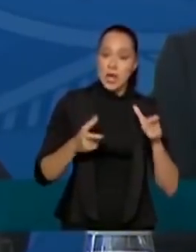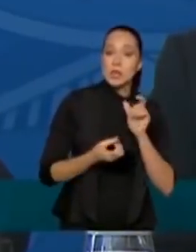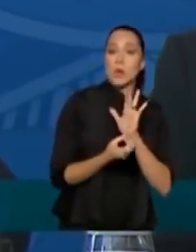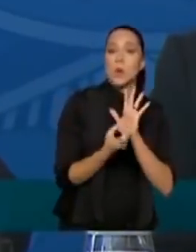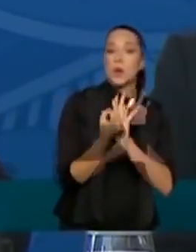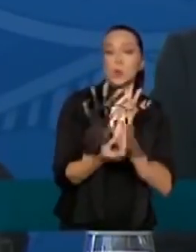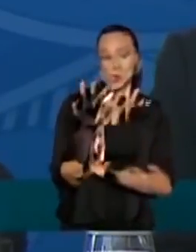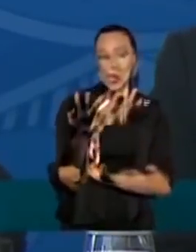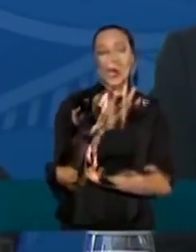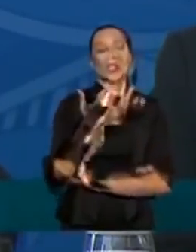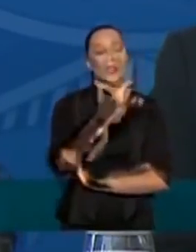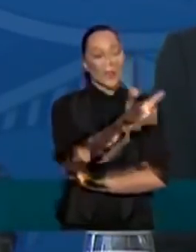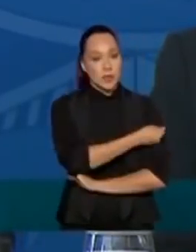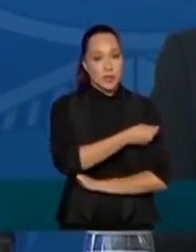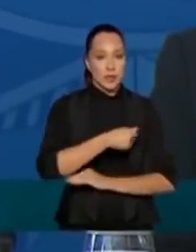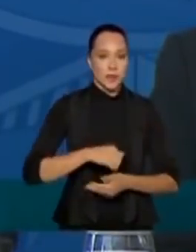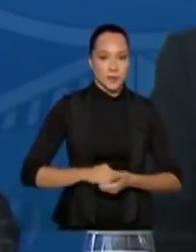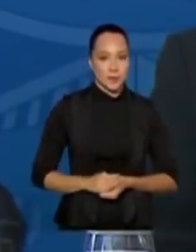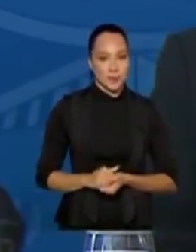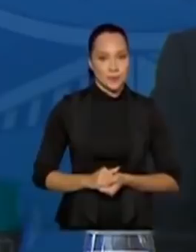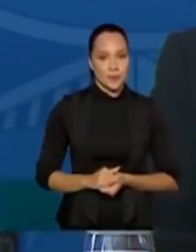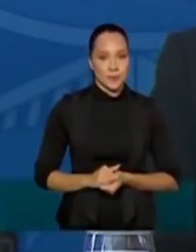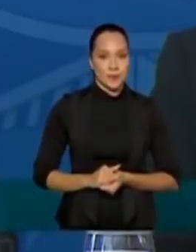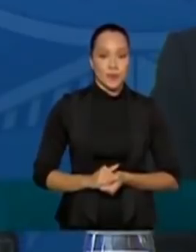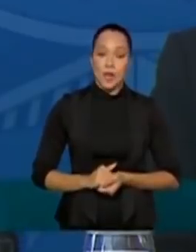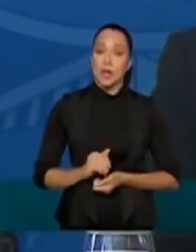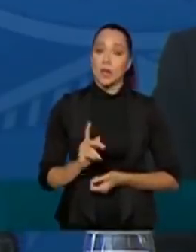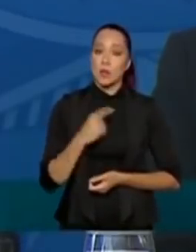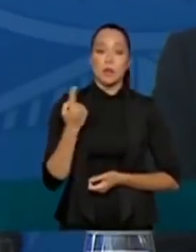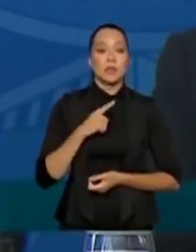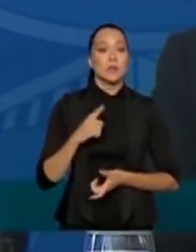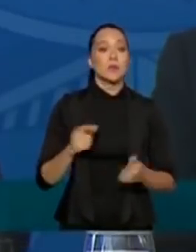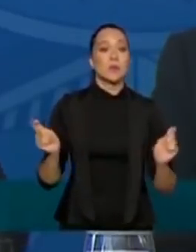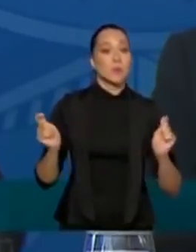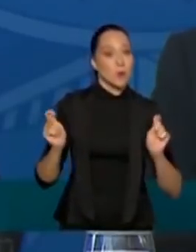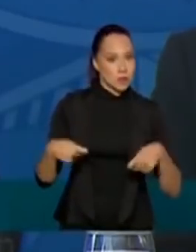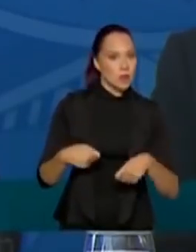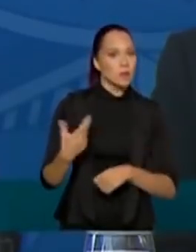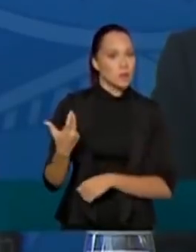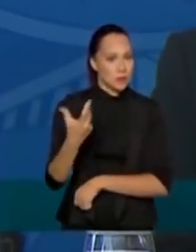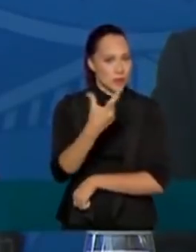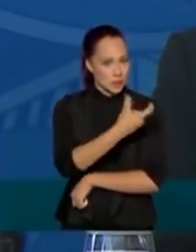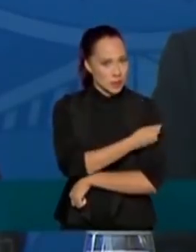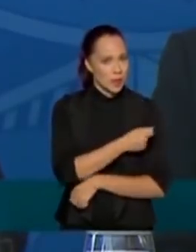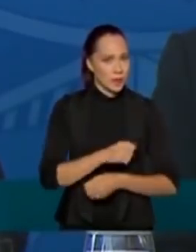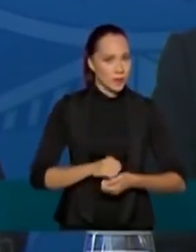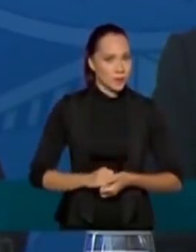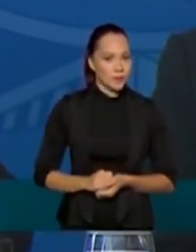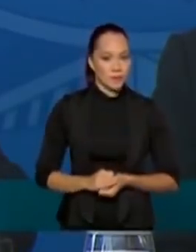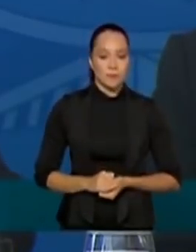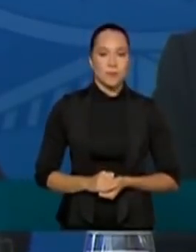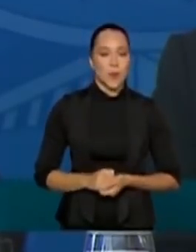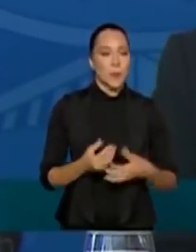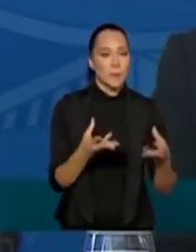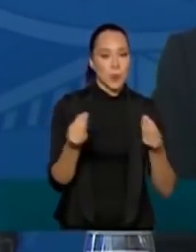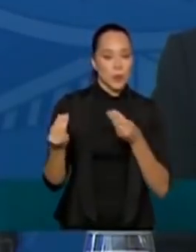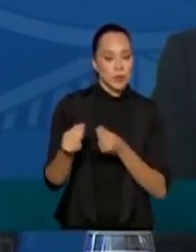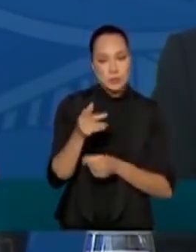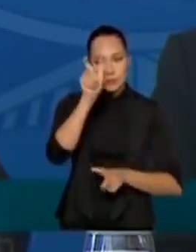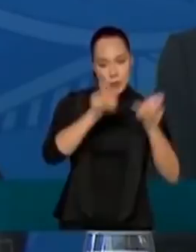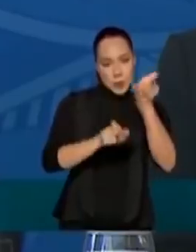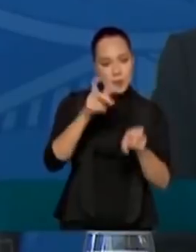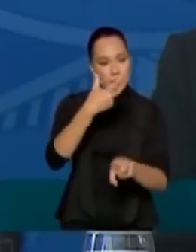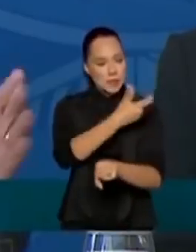número de vacinação. Nós temos condições de vacinar muitas